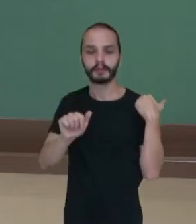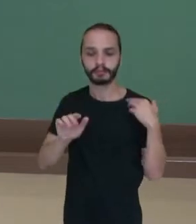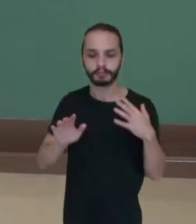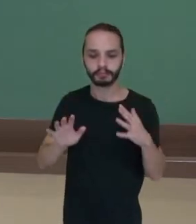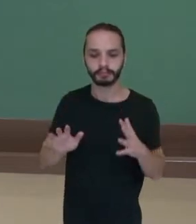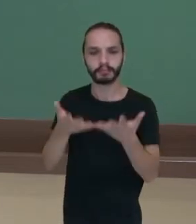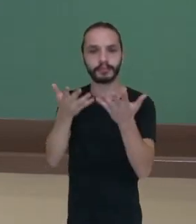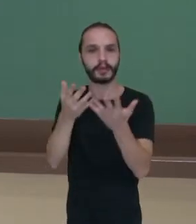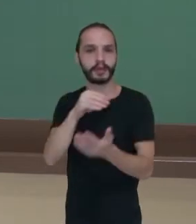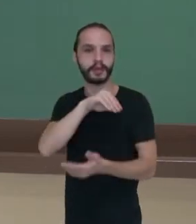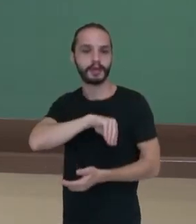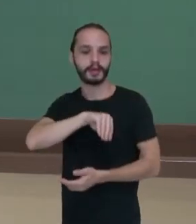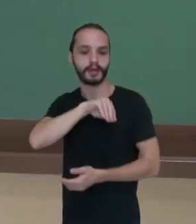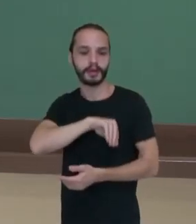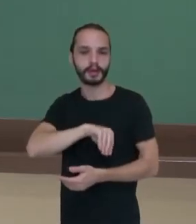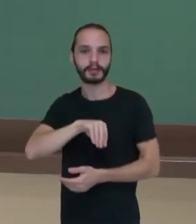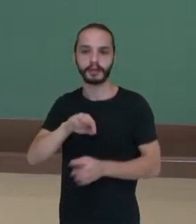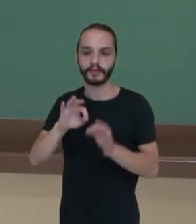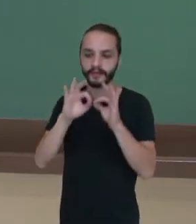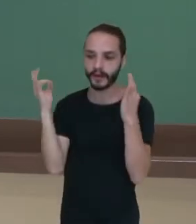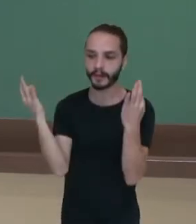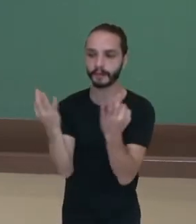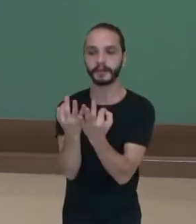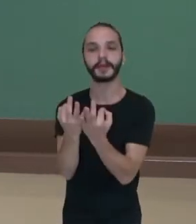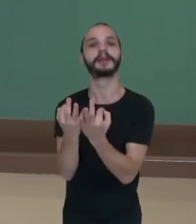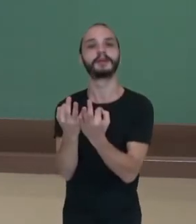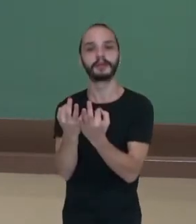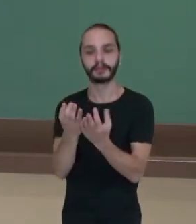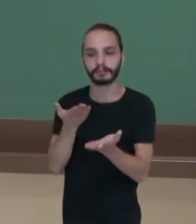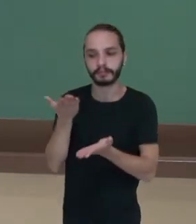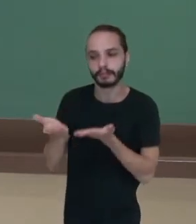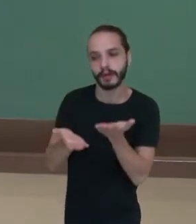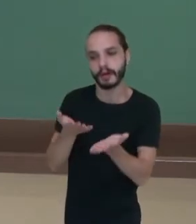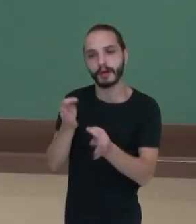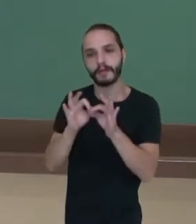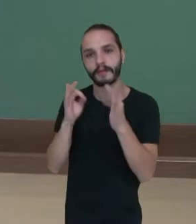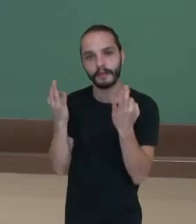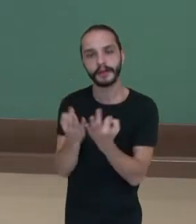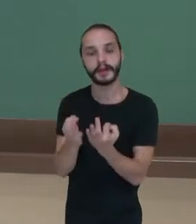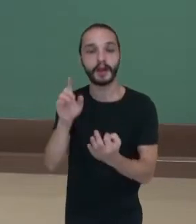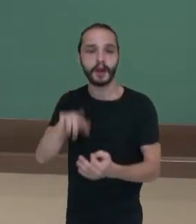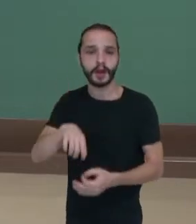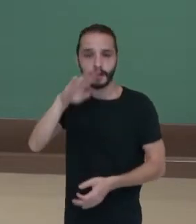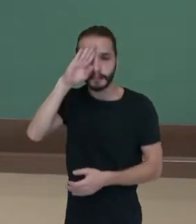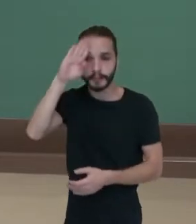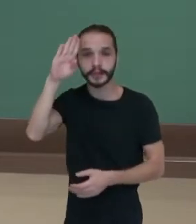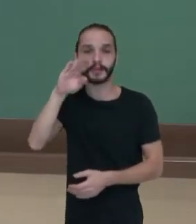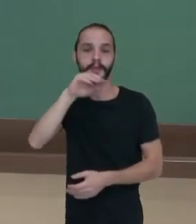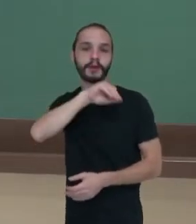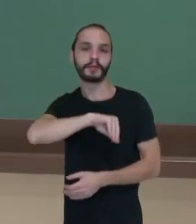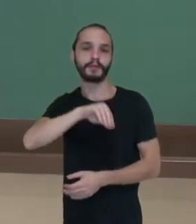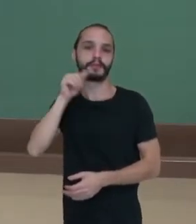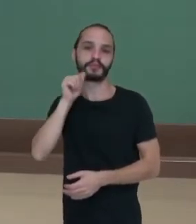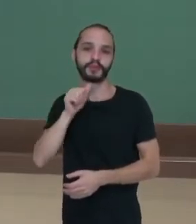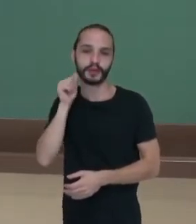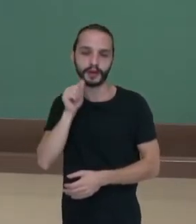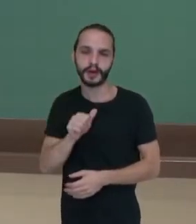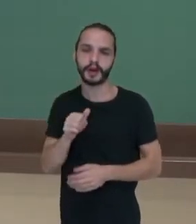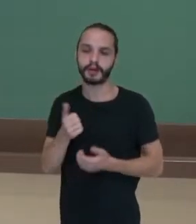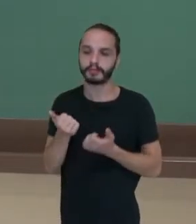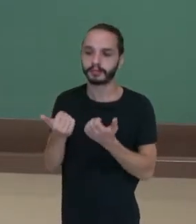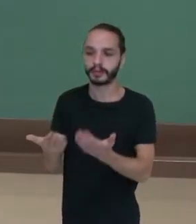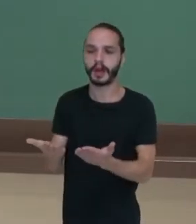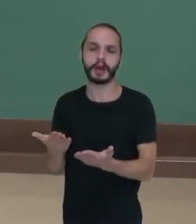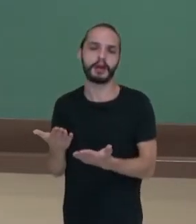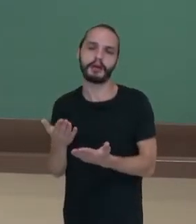a renda e em ter renda para atender as necessidades ali da família, necessidades básicas de